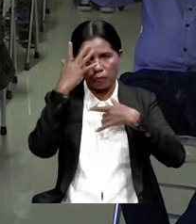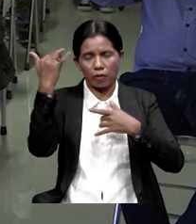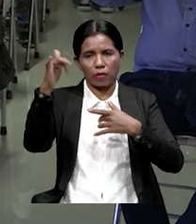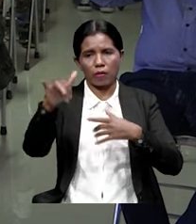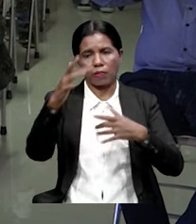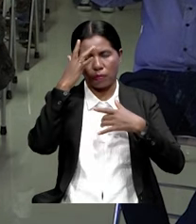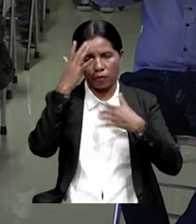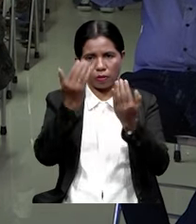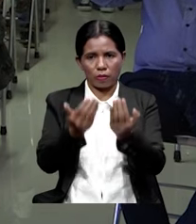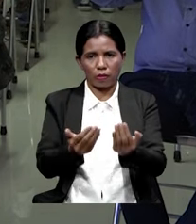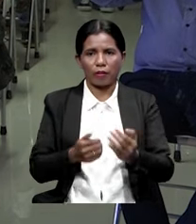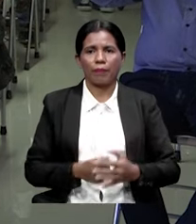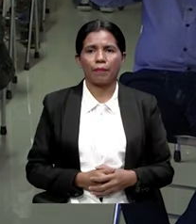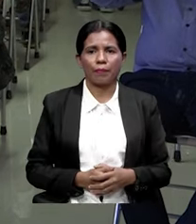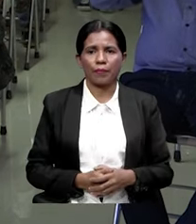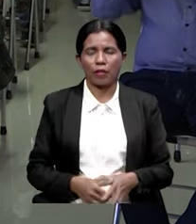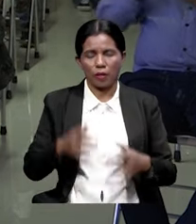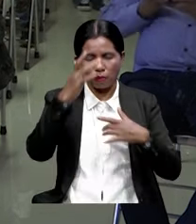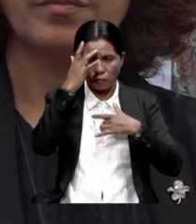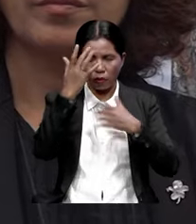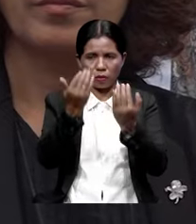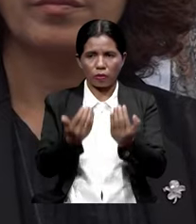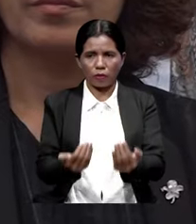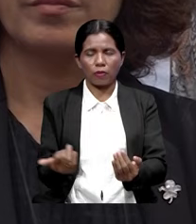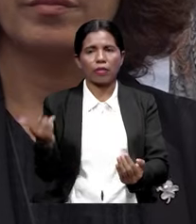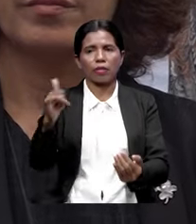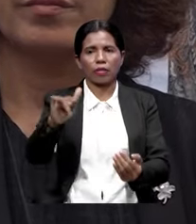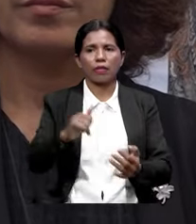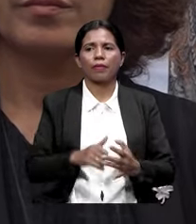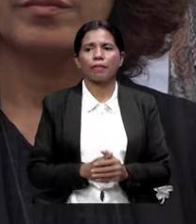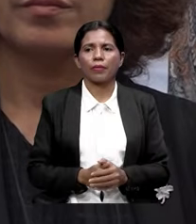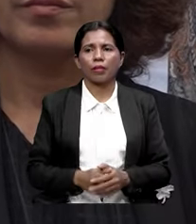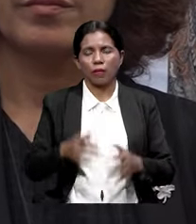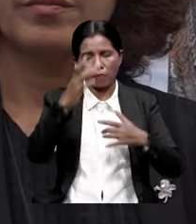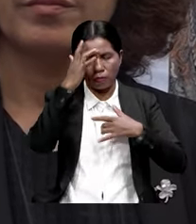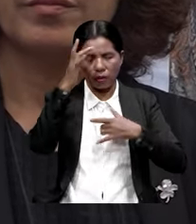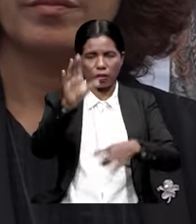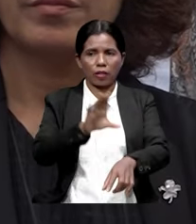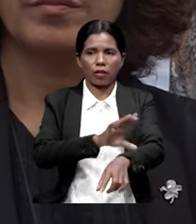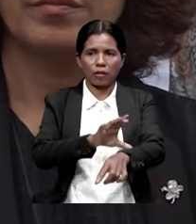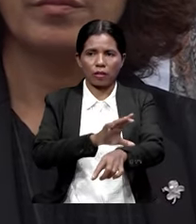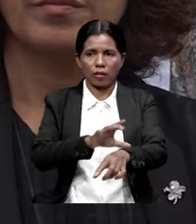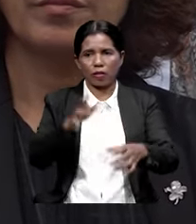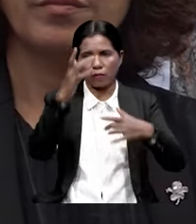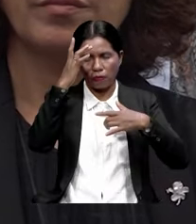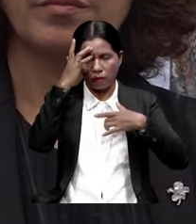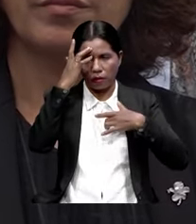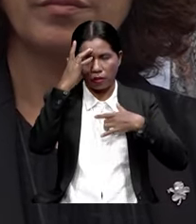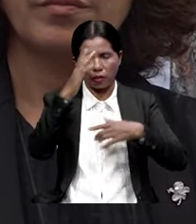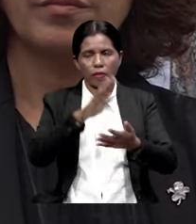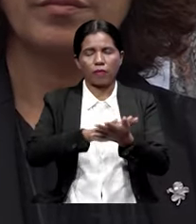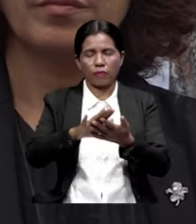condição grave. Moras crônicos sira, moras hanesan cancro, moras hanesan